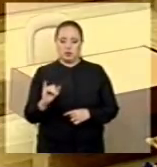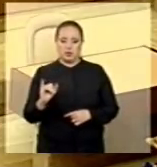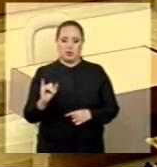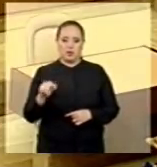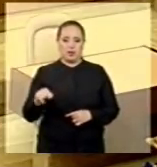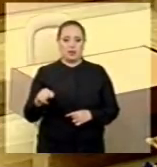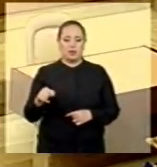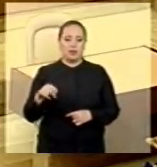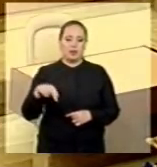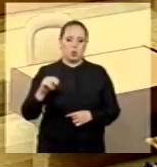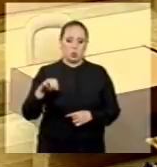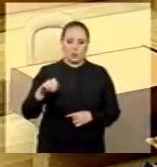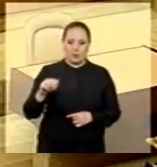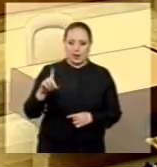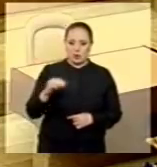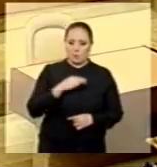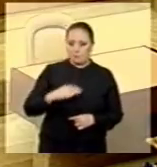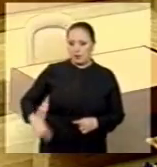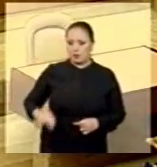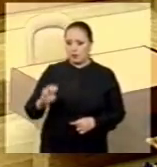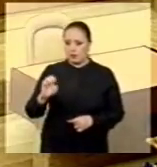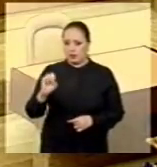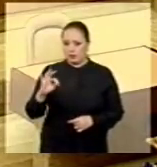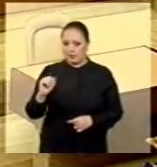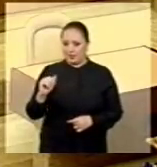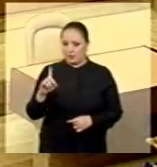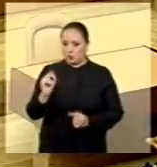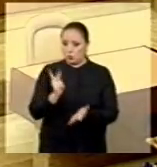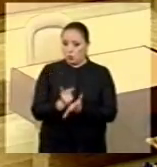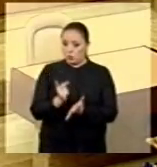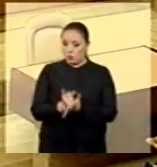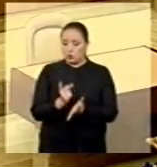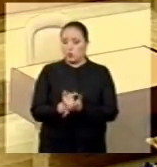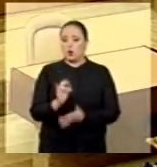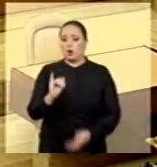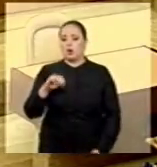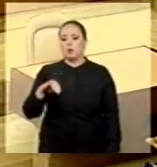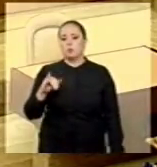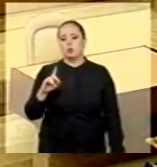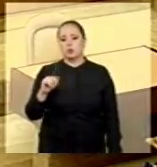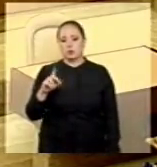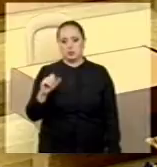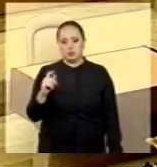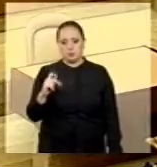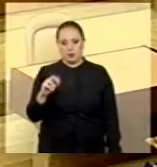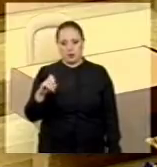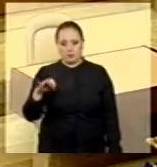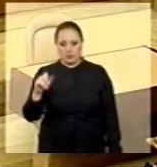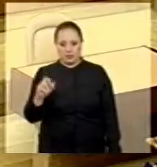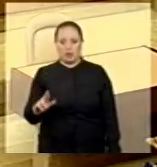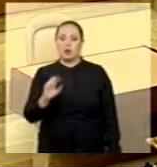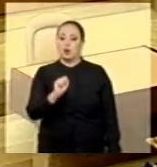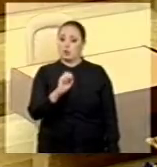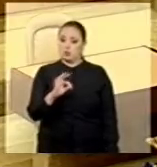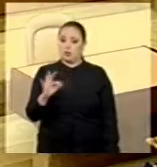Estado mantém a imunidade parlamentar, o Supremo Tribunal Federal entendeu que